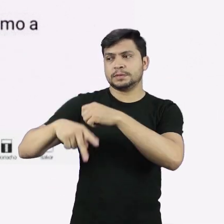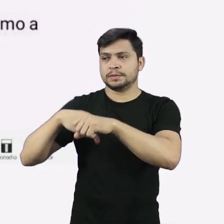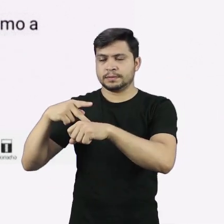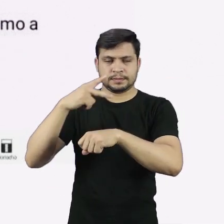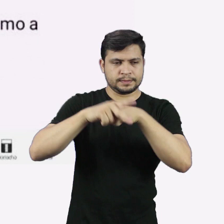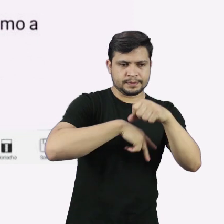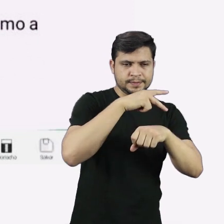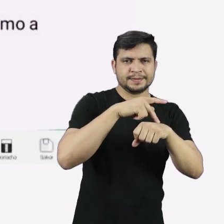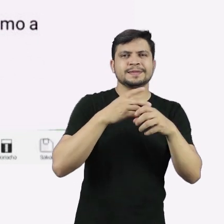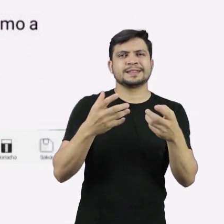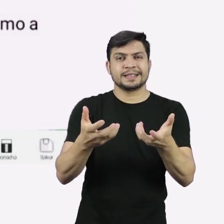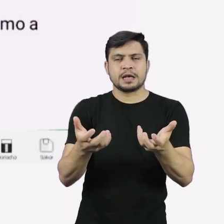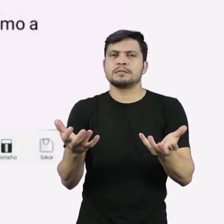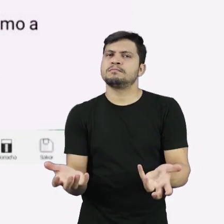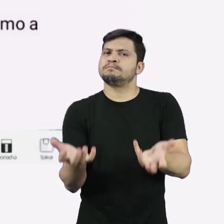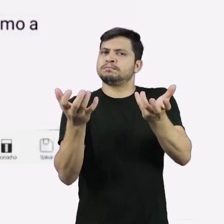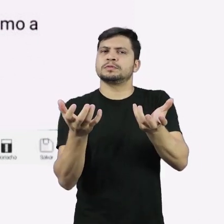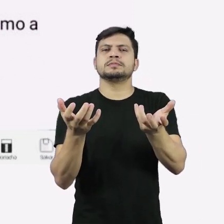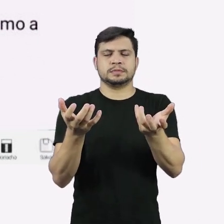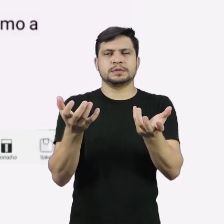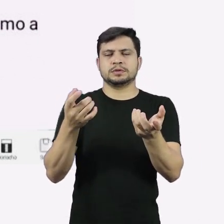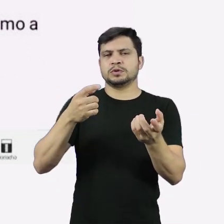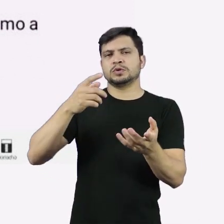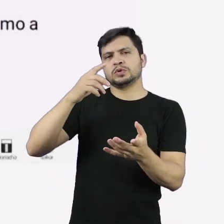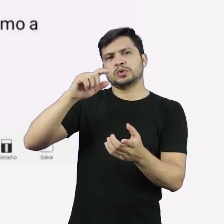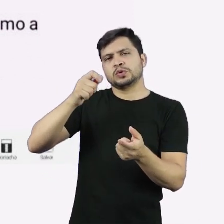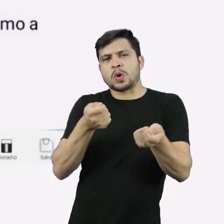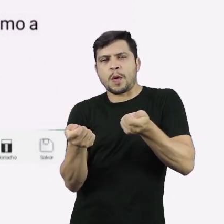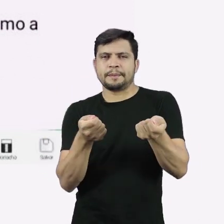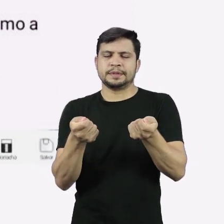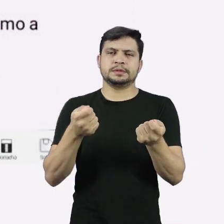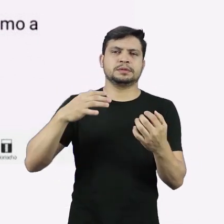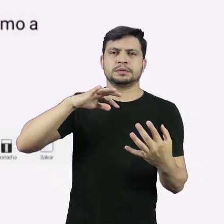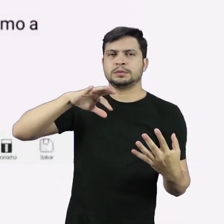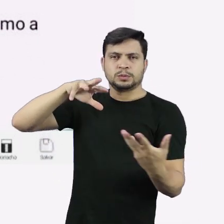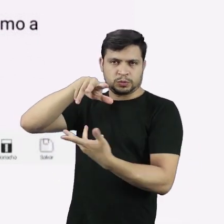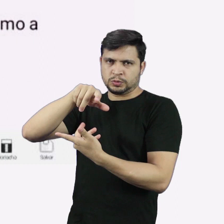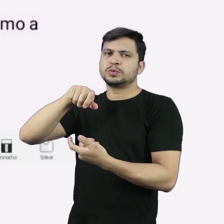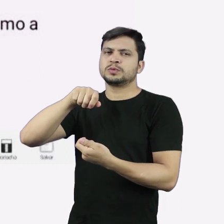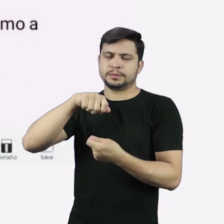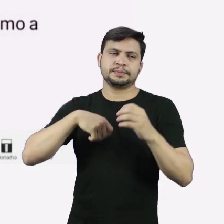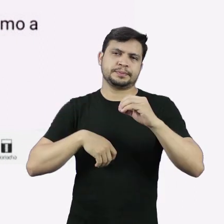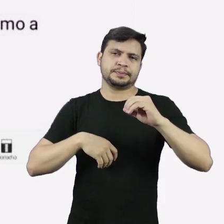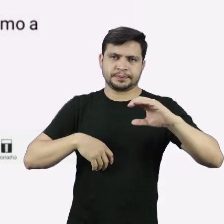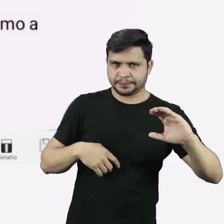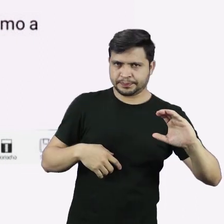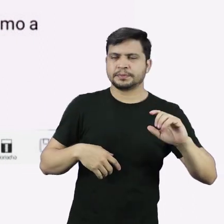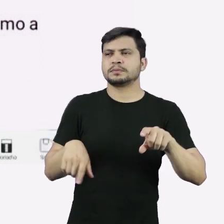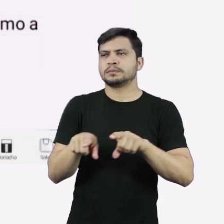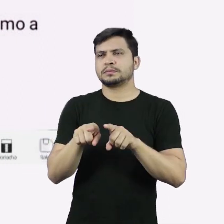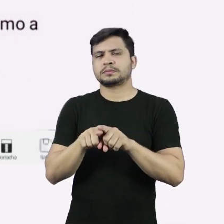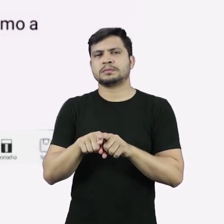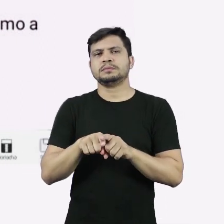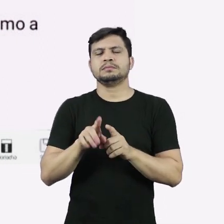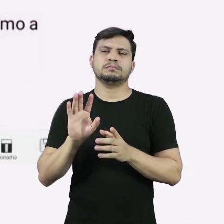economia mundial entre o Ocidente e as potências orientais, como a China e o Japão. Item que começa